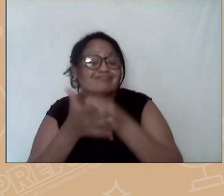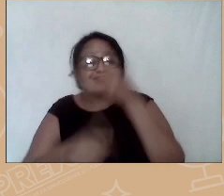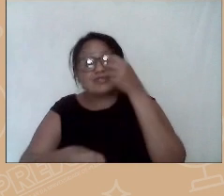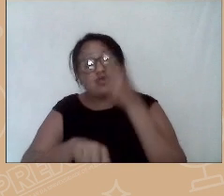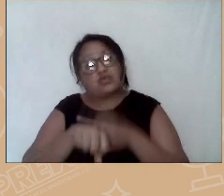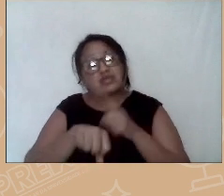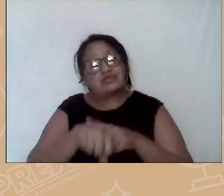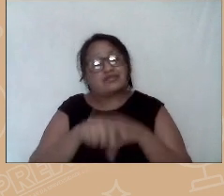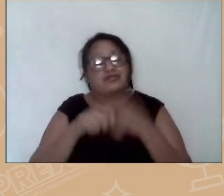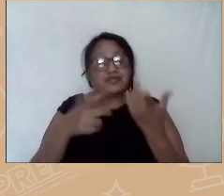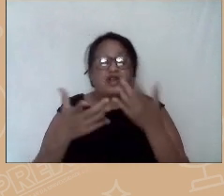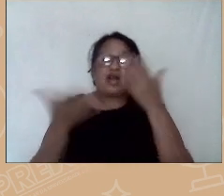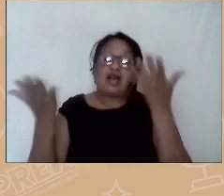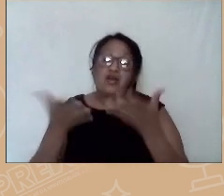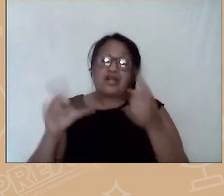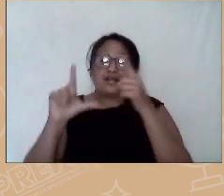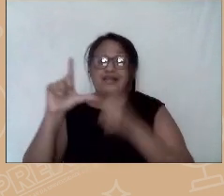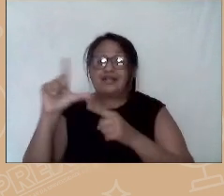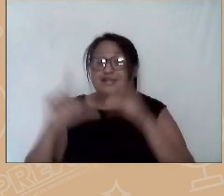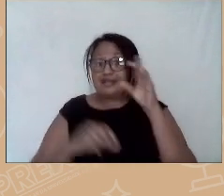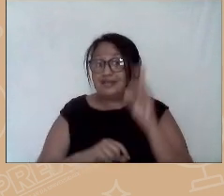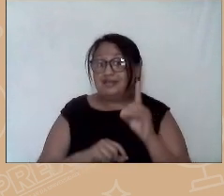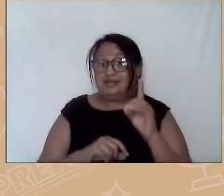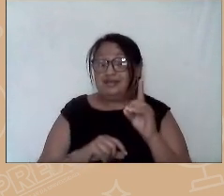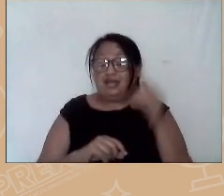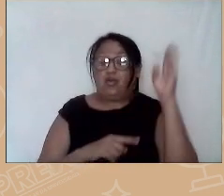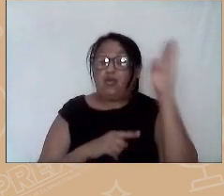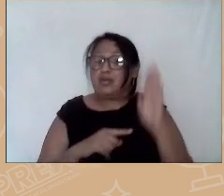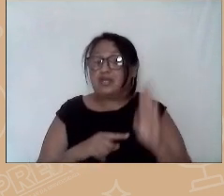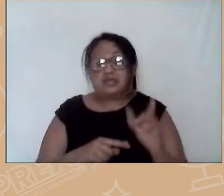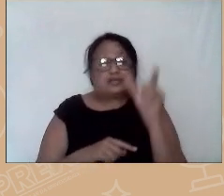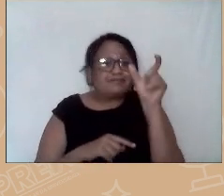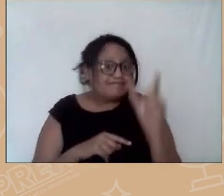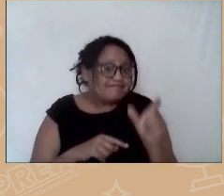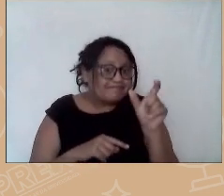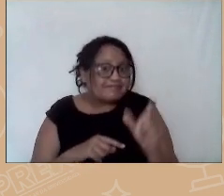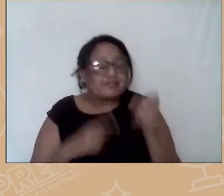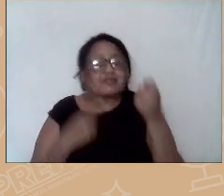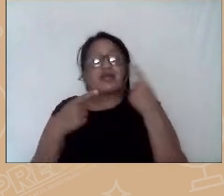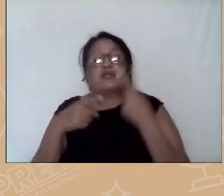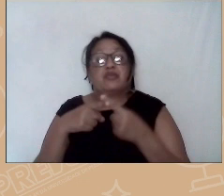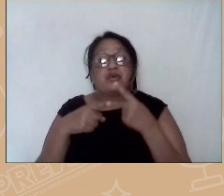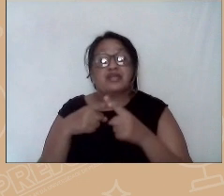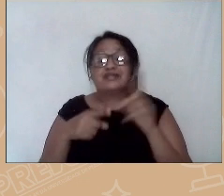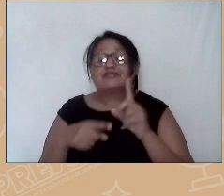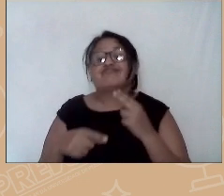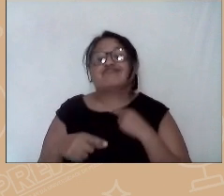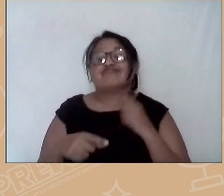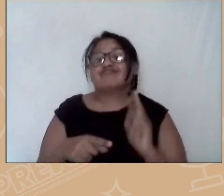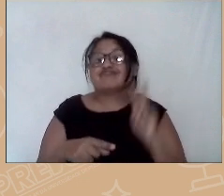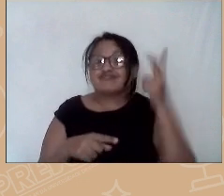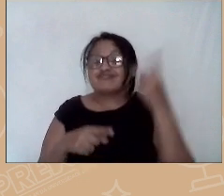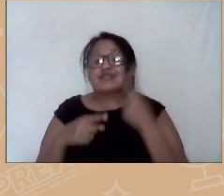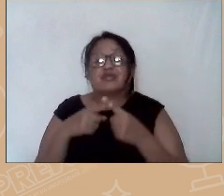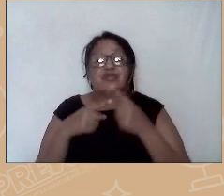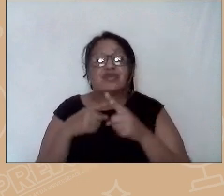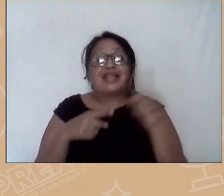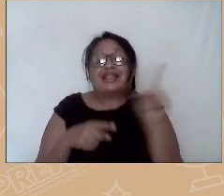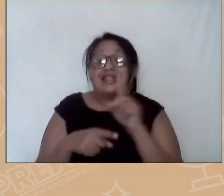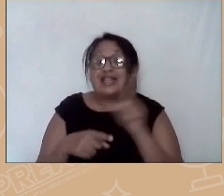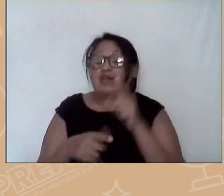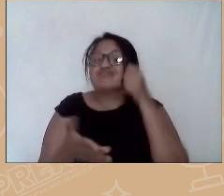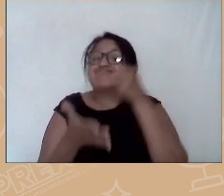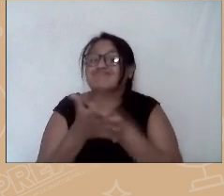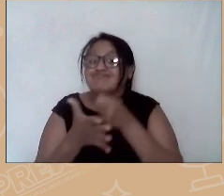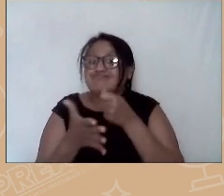D o brasileiro não poderia receber o valor diante disso não cumpriu o tempo de contrato pré